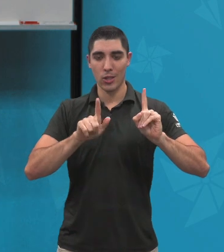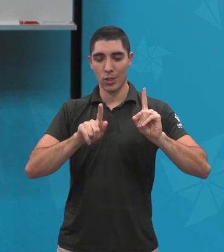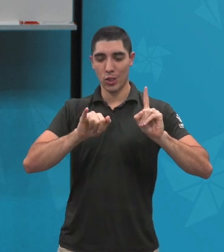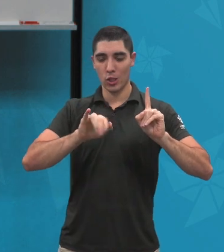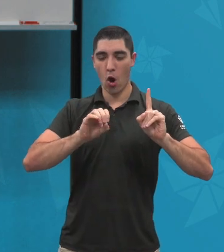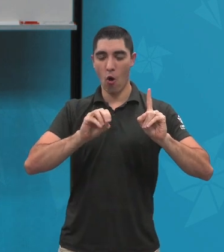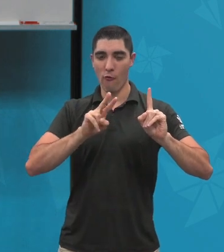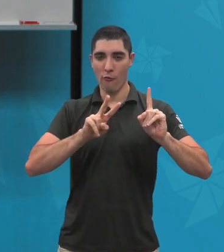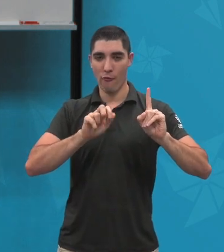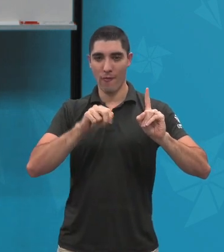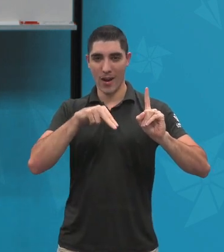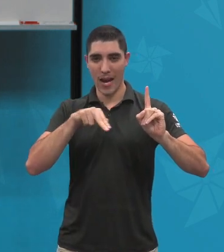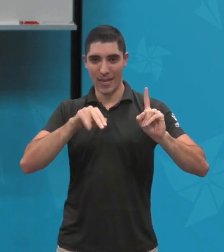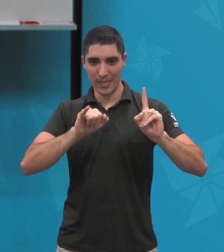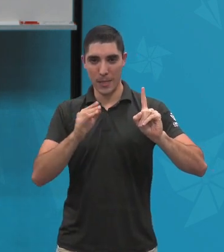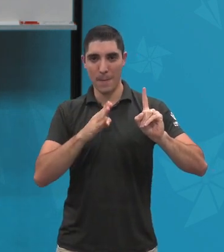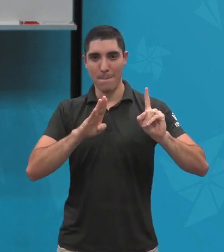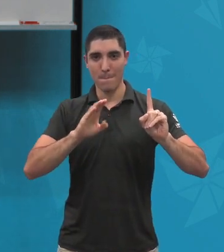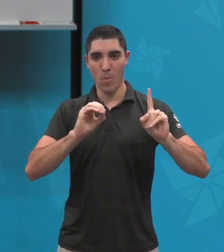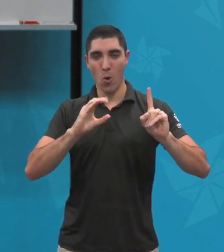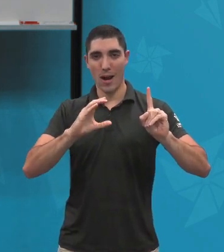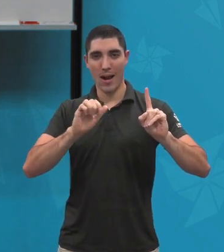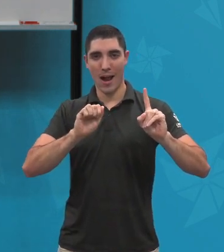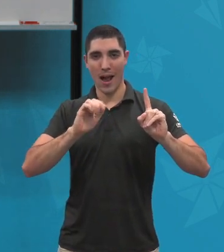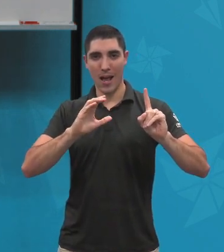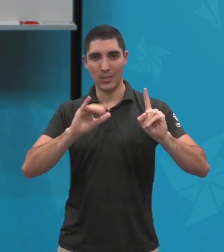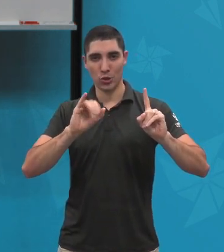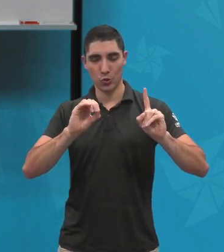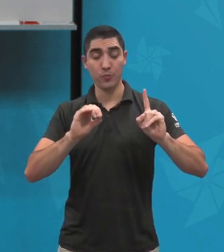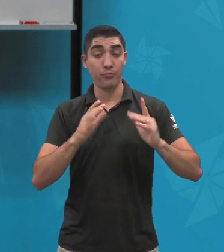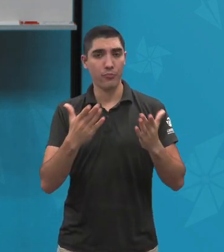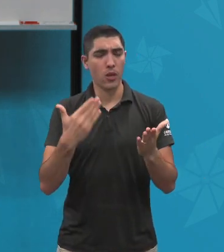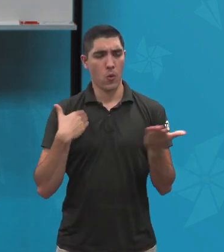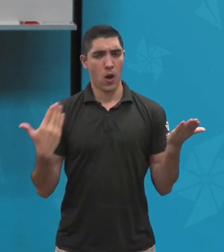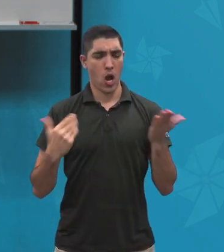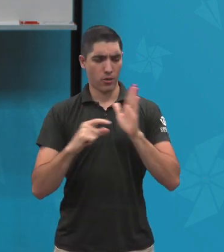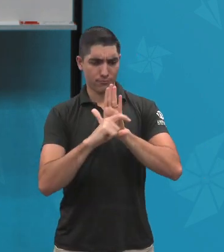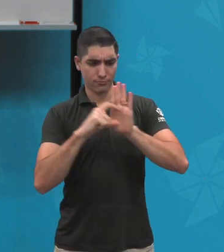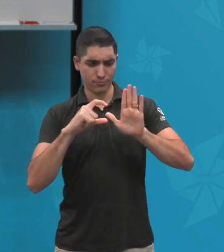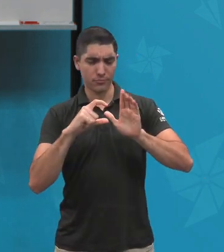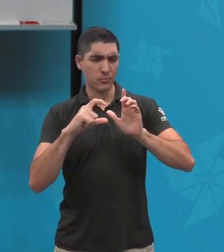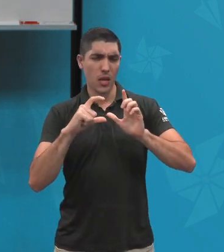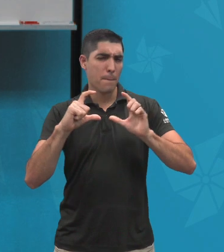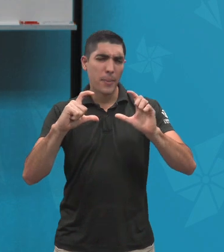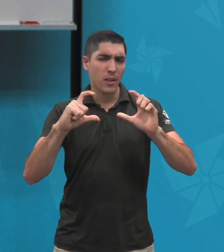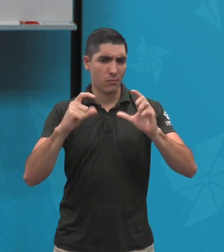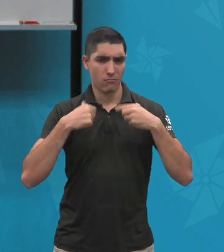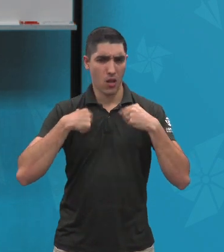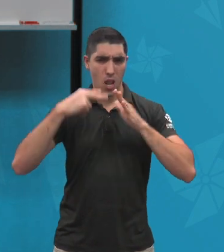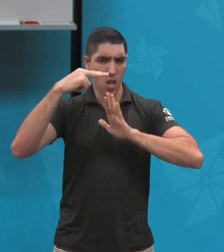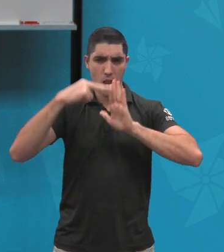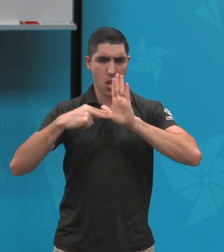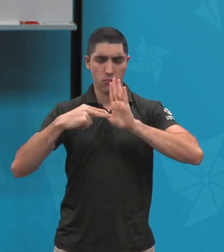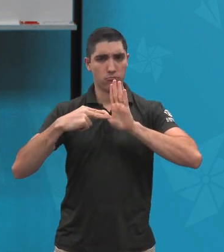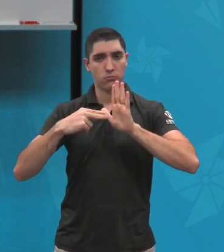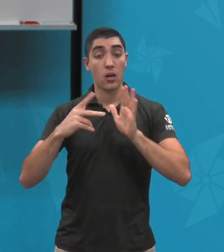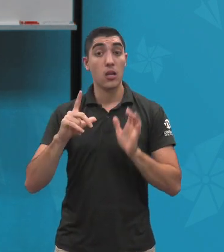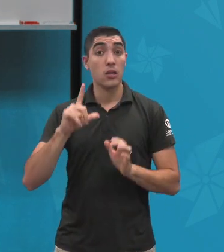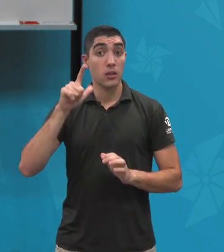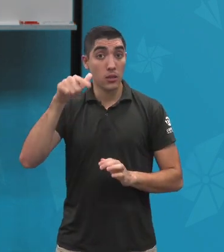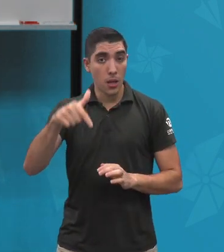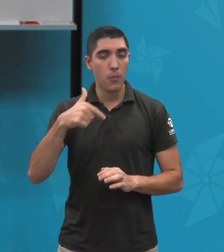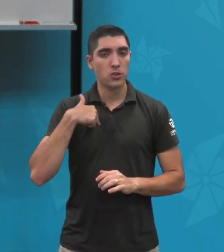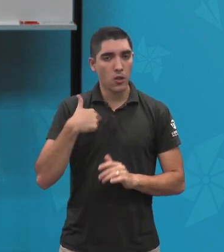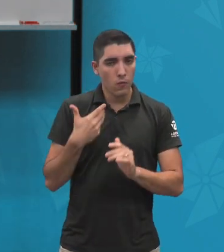Primeiro eu vou fazer a leitura do trecho, que não é uma leitura muito longa. E aí depois eu vou